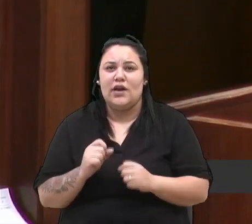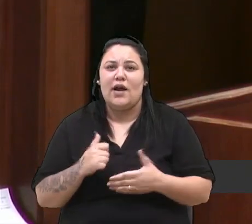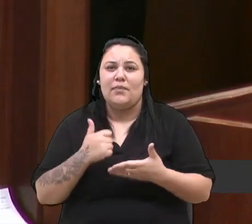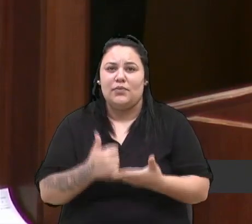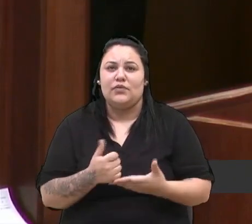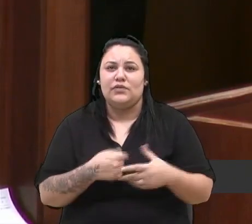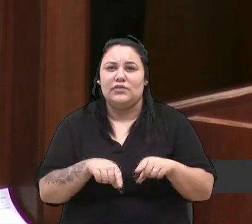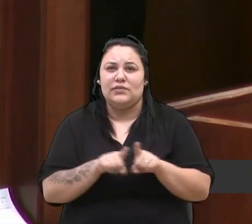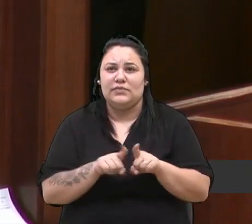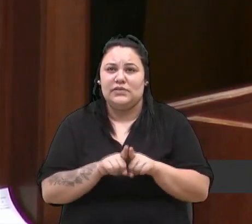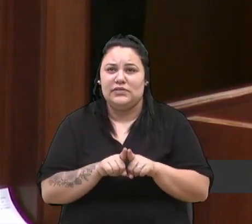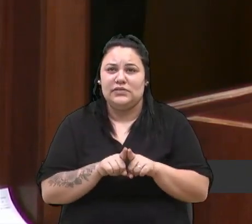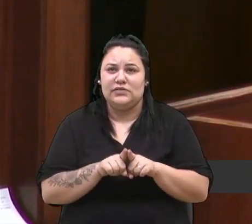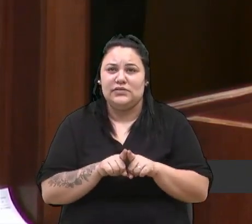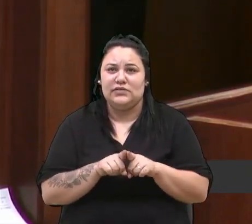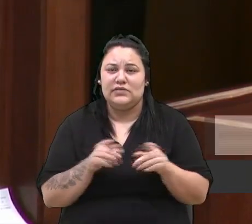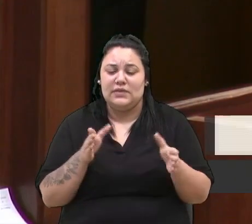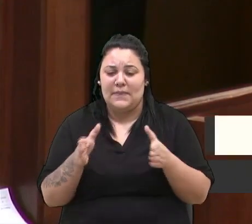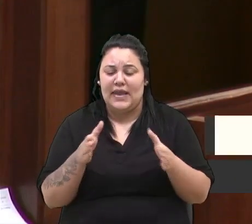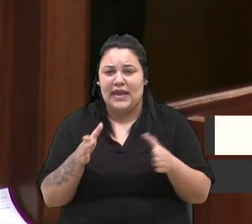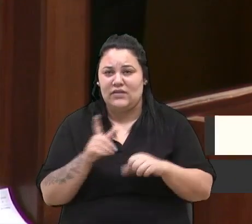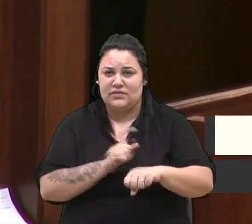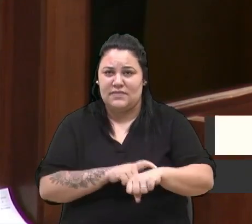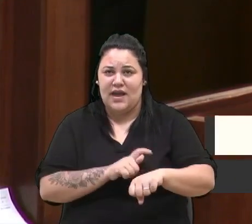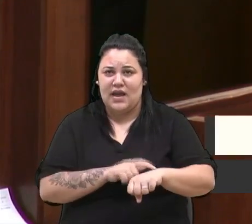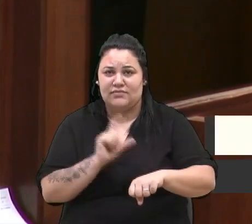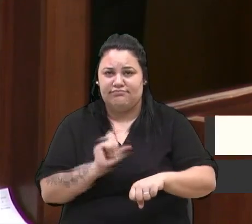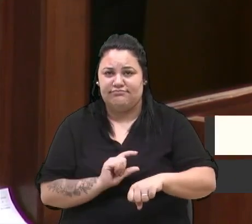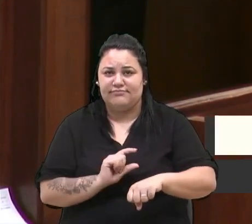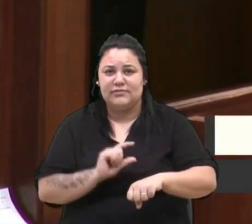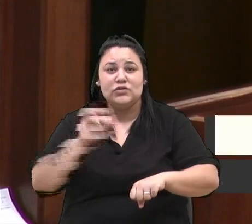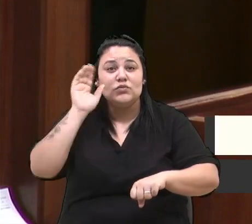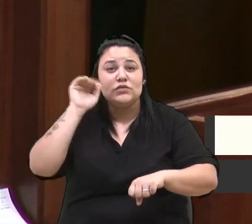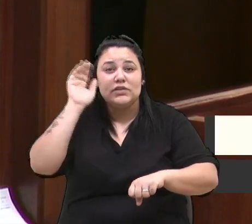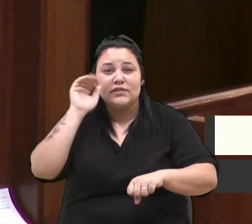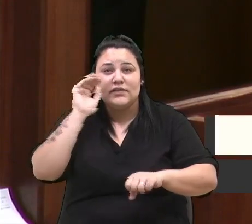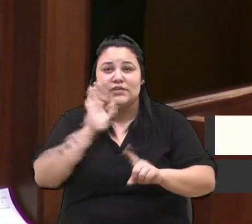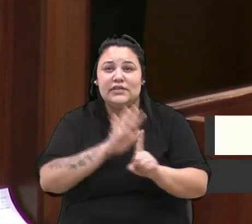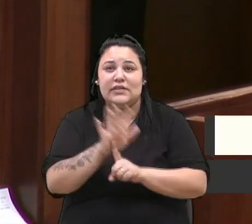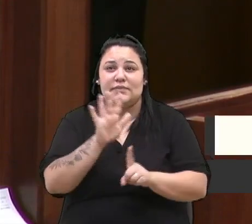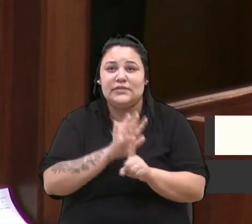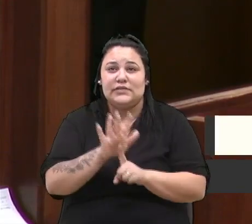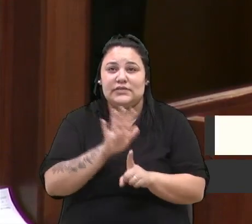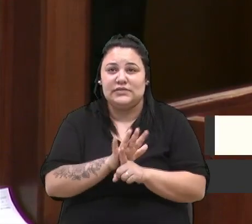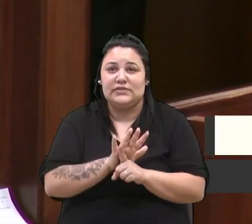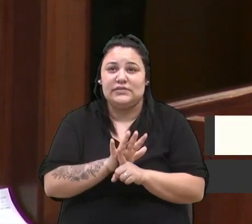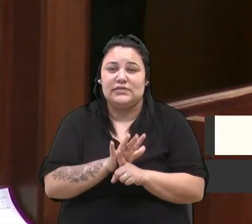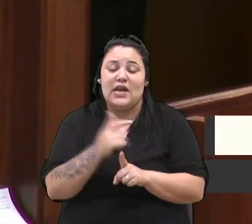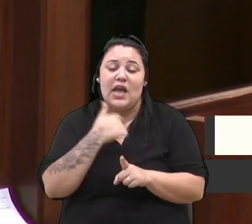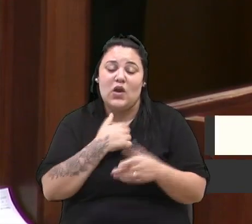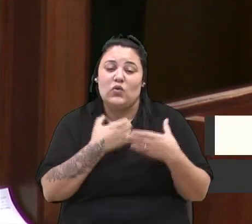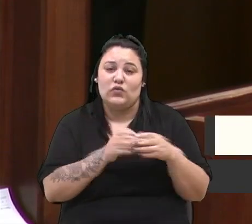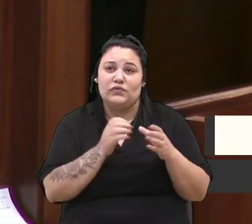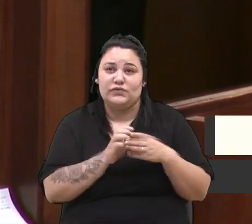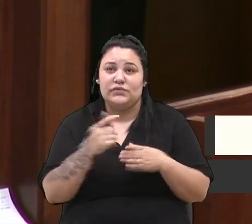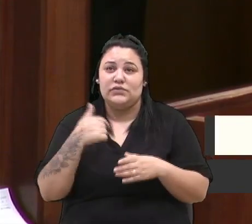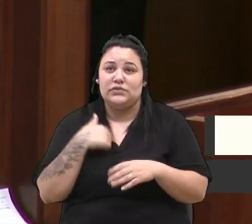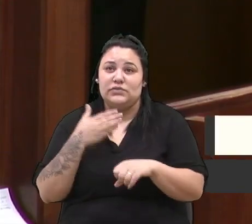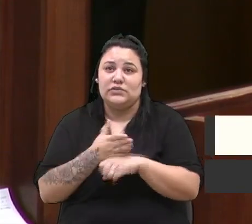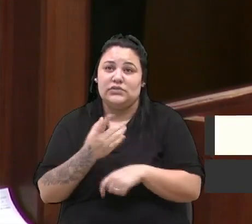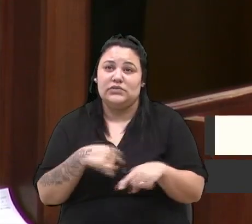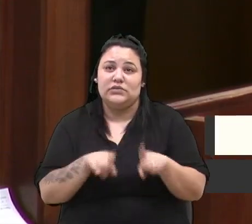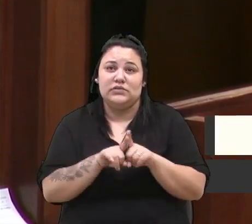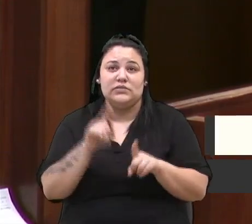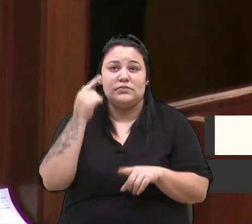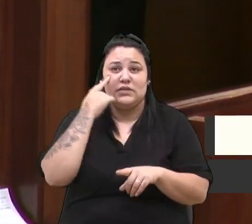nesse curto espaço de tempo e observando as demandas das quais eu convivo e participo, eu